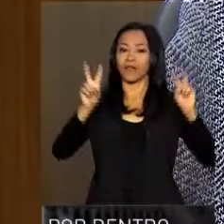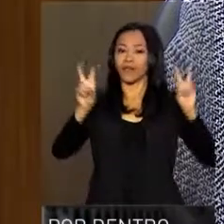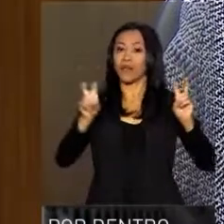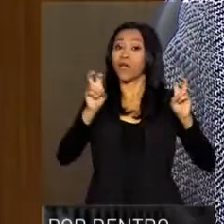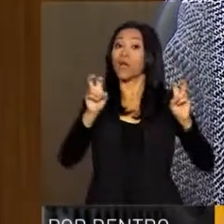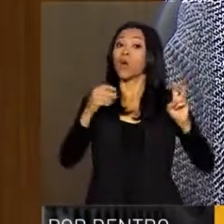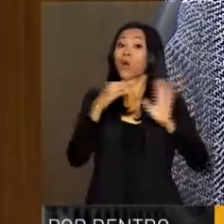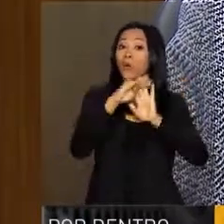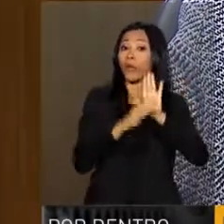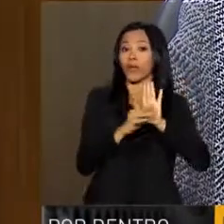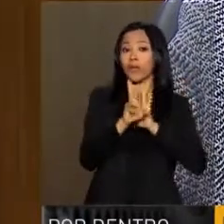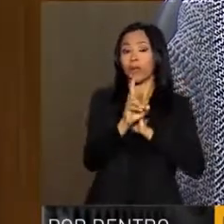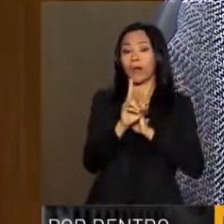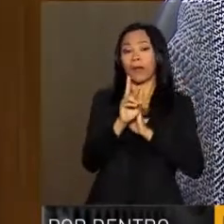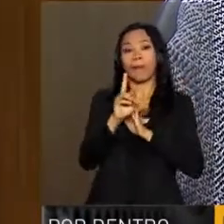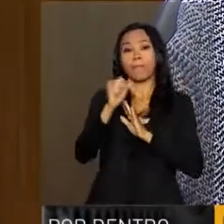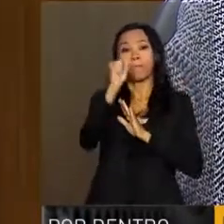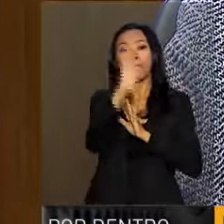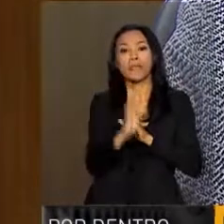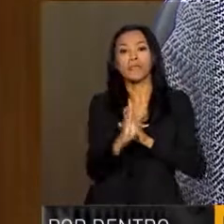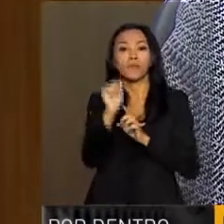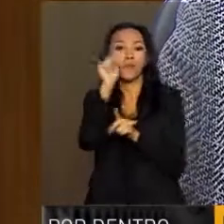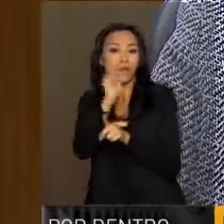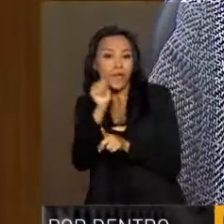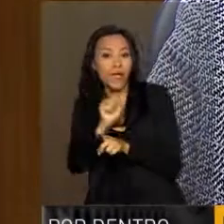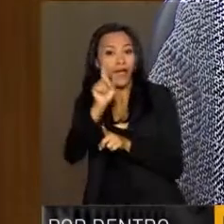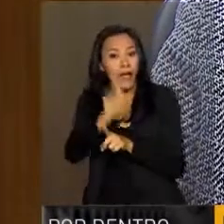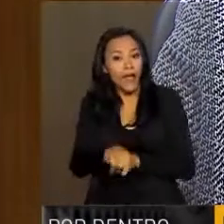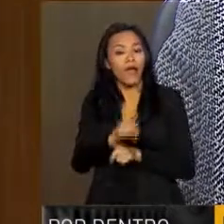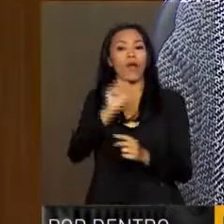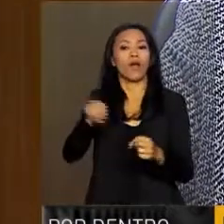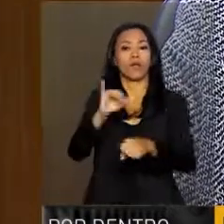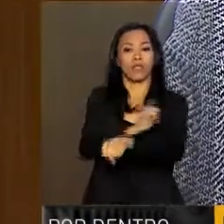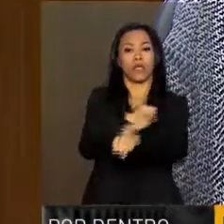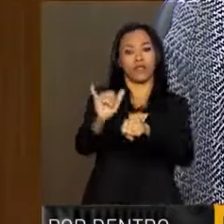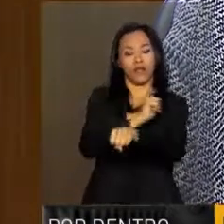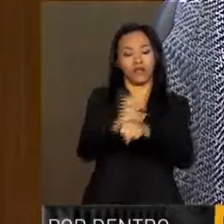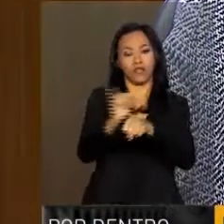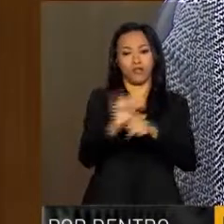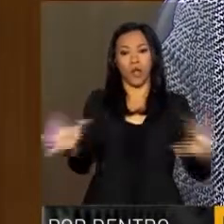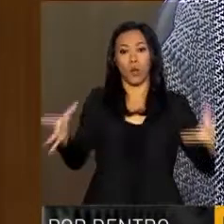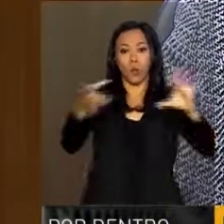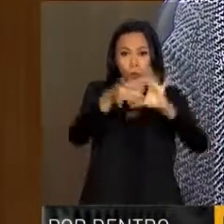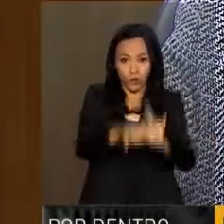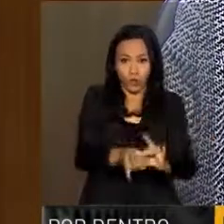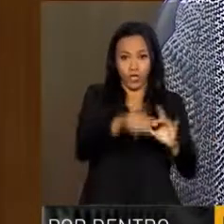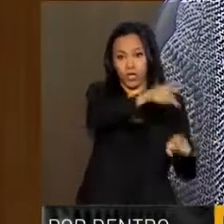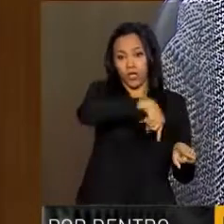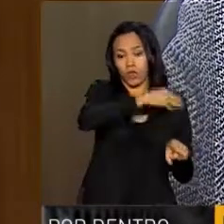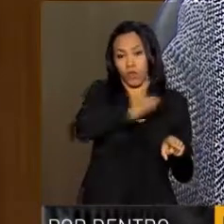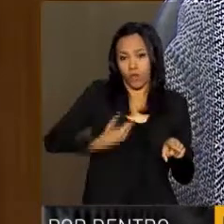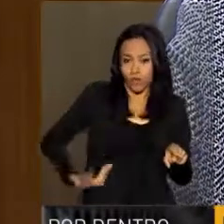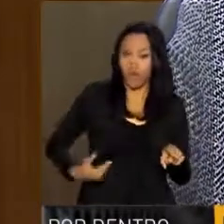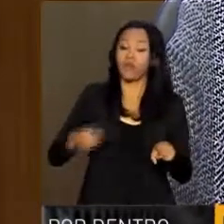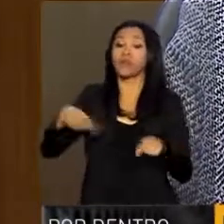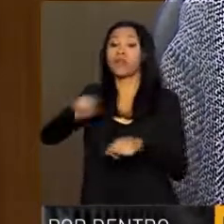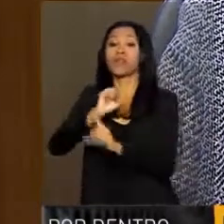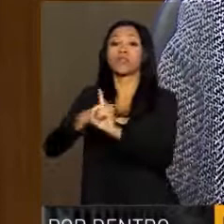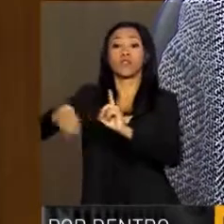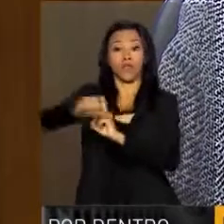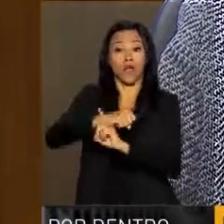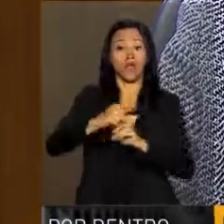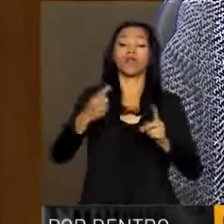estratégia de mobilização para juntarmos governo e sociedade poder legislativo poder judiciário